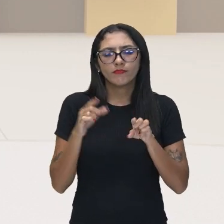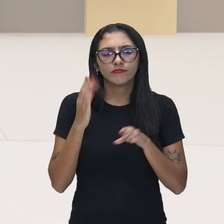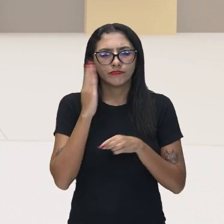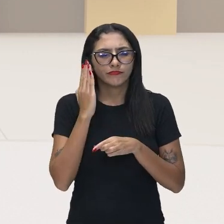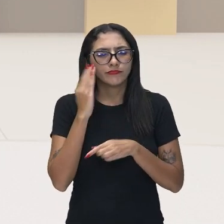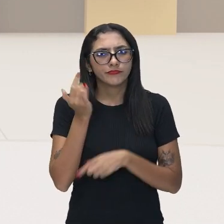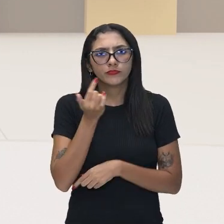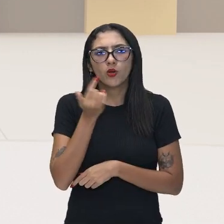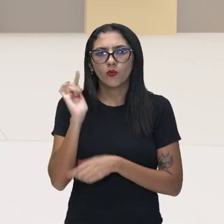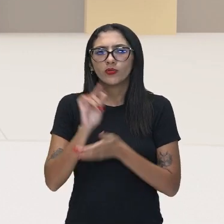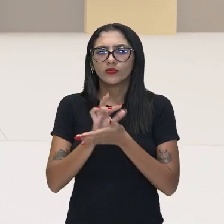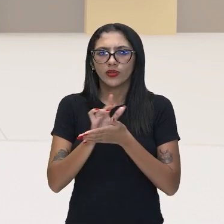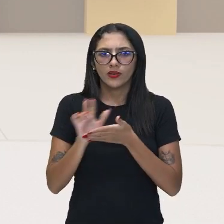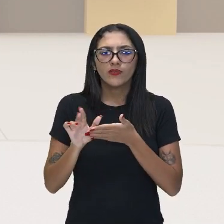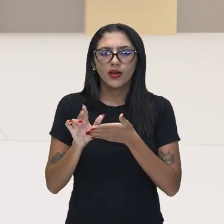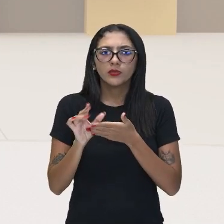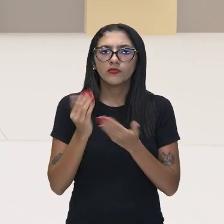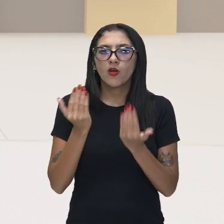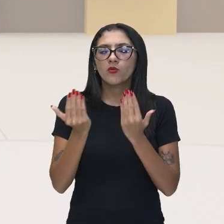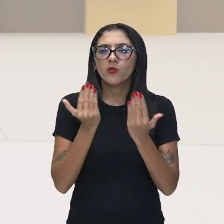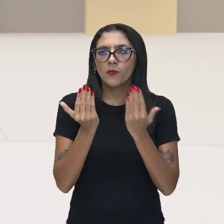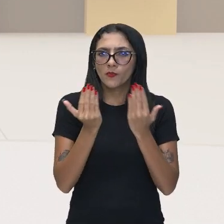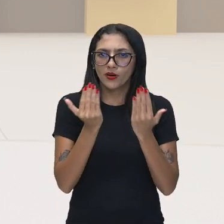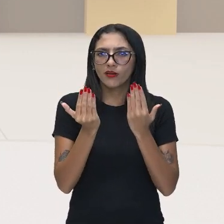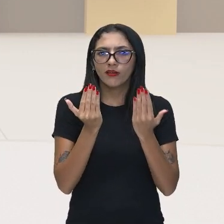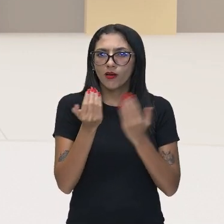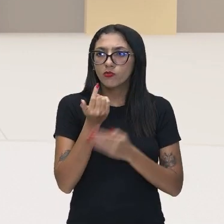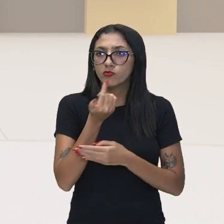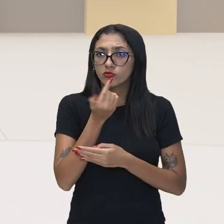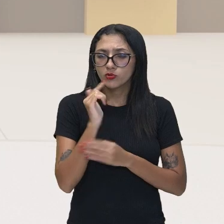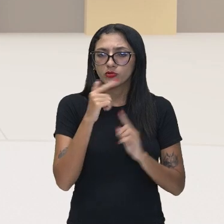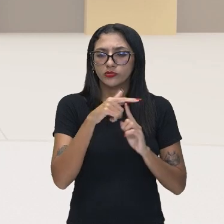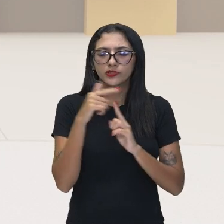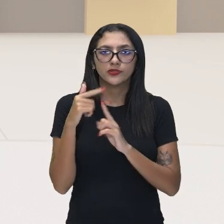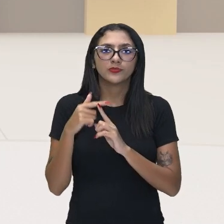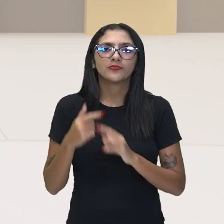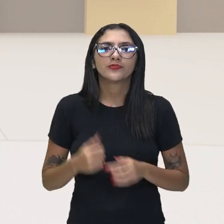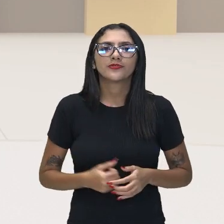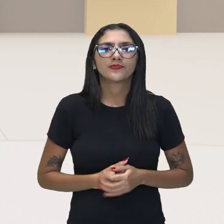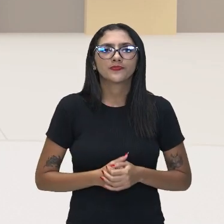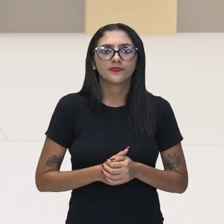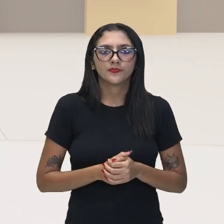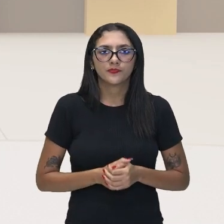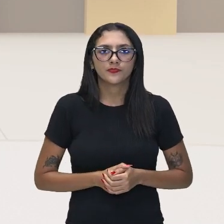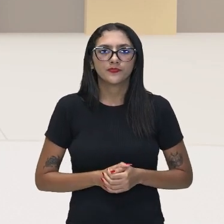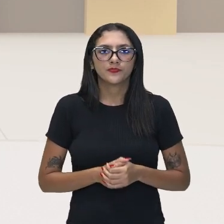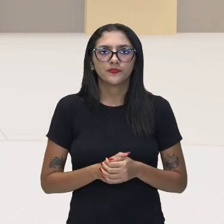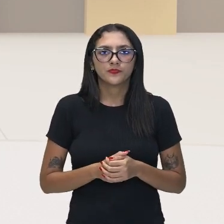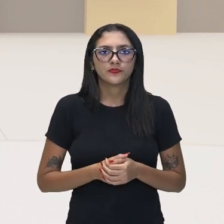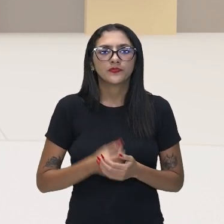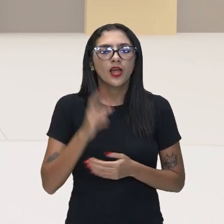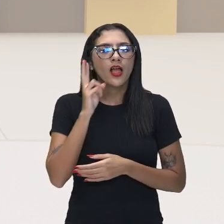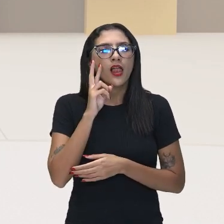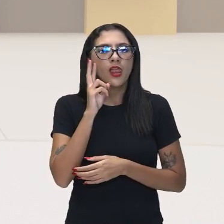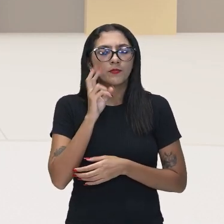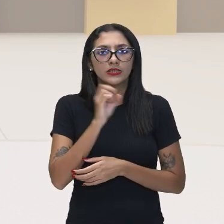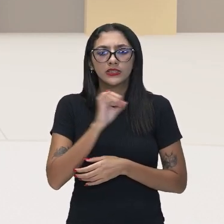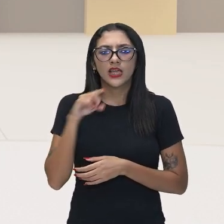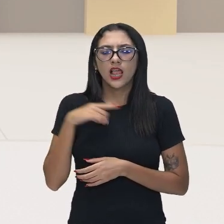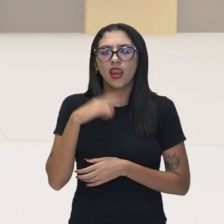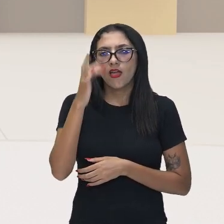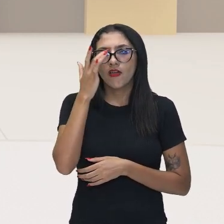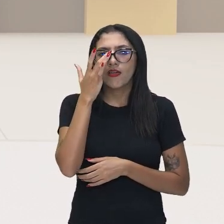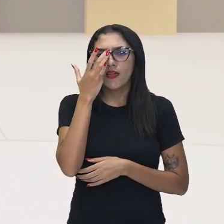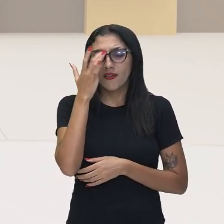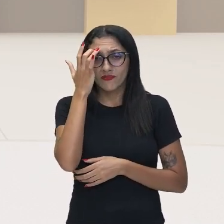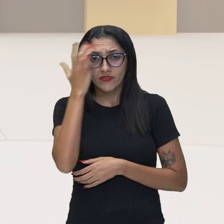vai ver, inclusive, em comparação com as outras modalidades. Não é isso, professor? Isso aí, né? Lembrando que a acessibilidade é porque é liberado